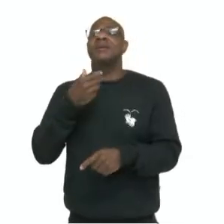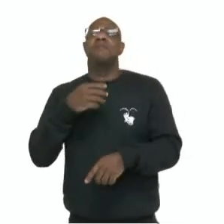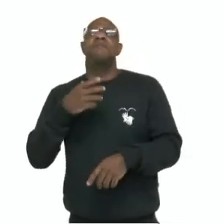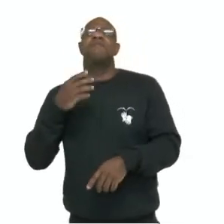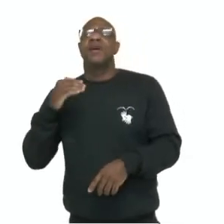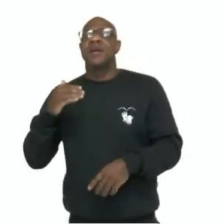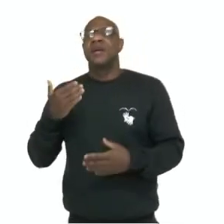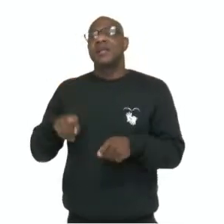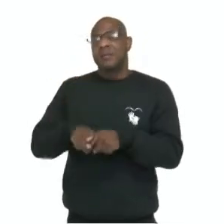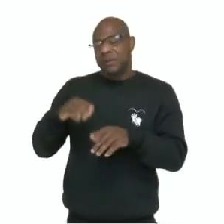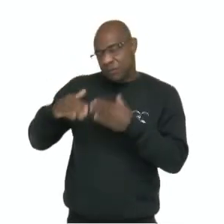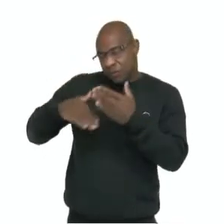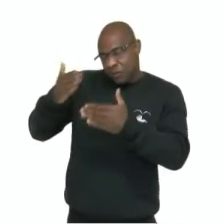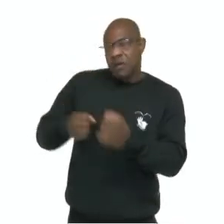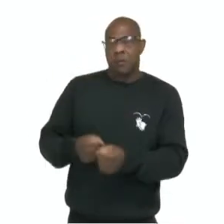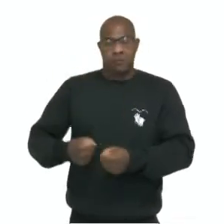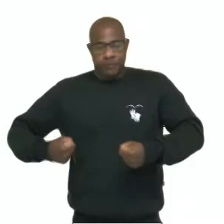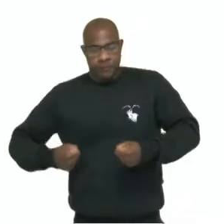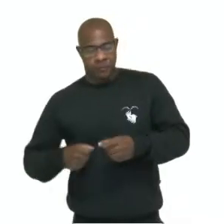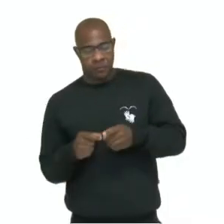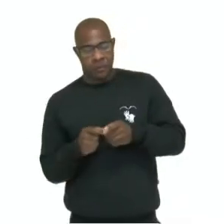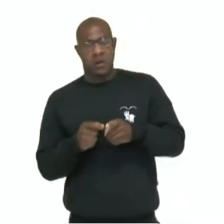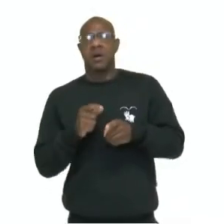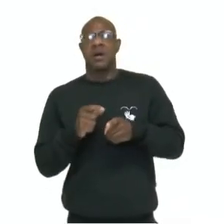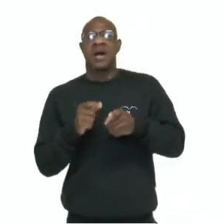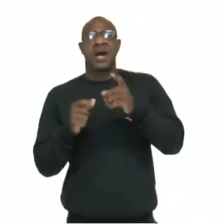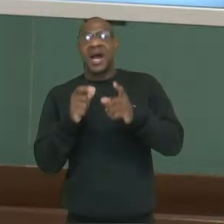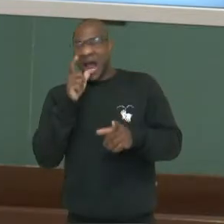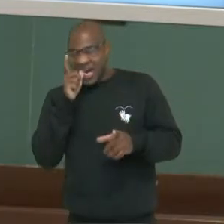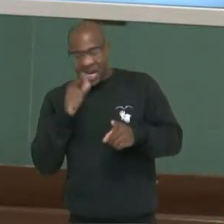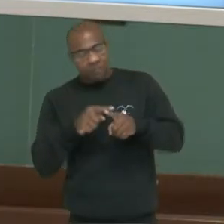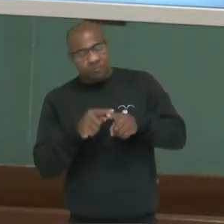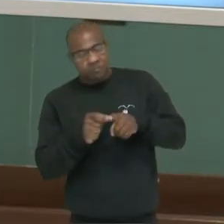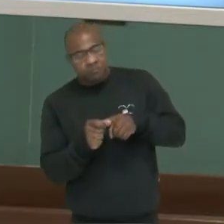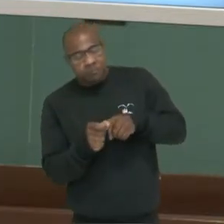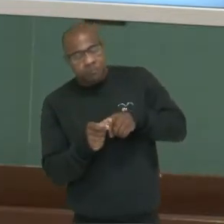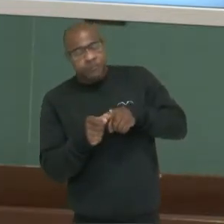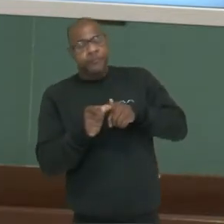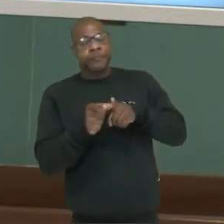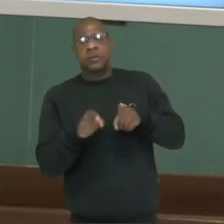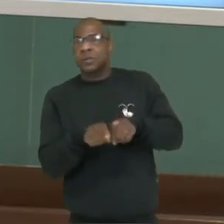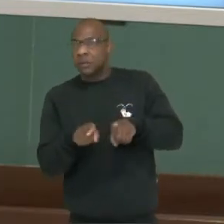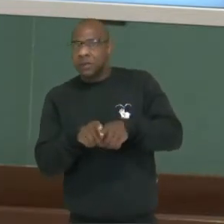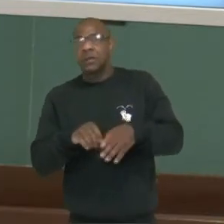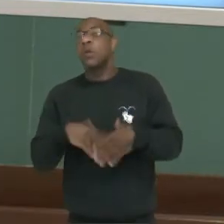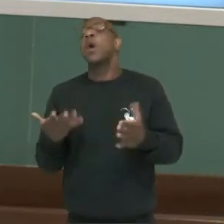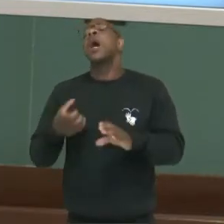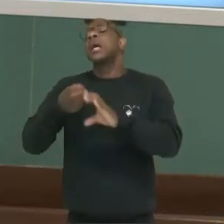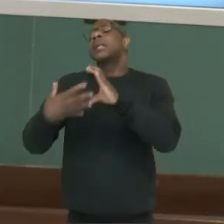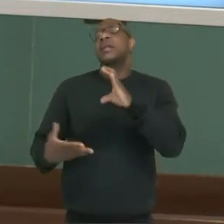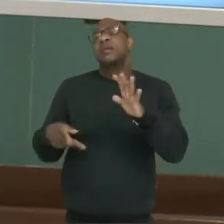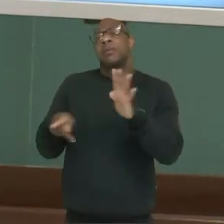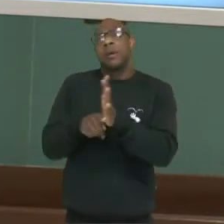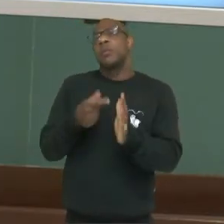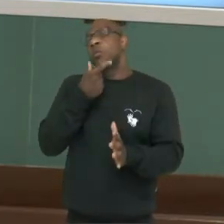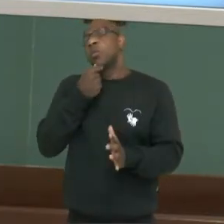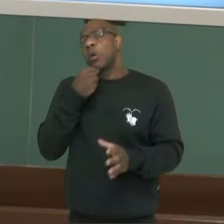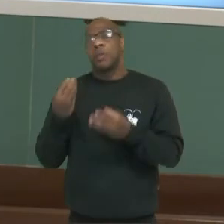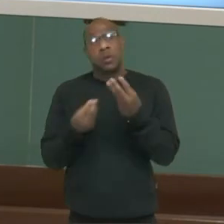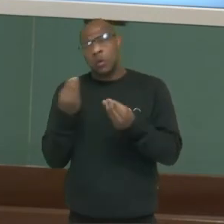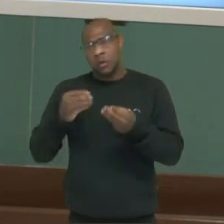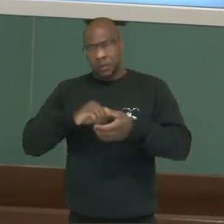com o desenvolvimento dos genitais. Quais seriam esses caracteres sexuais secundários?